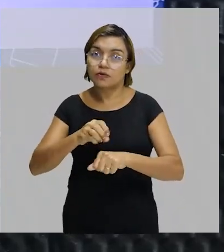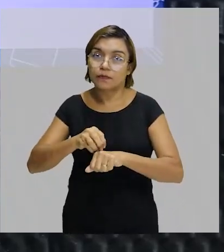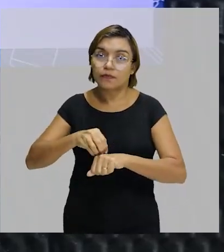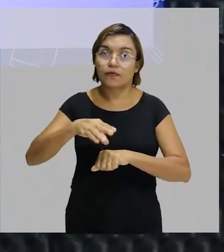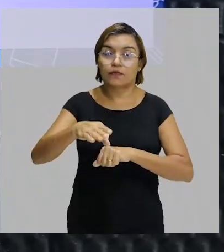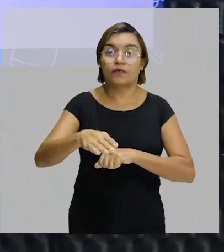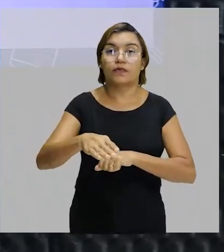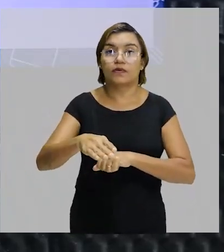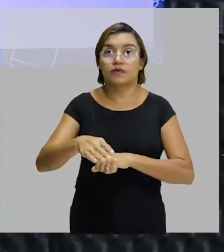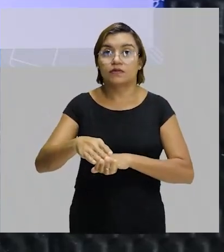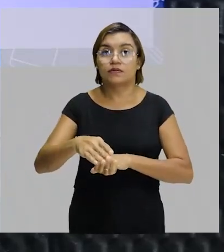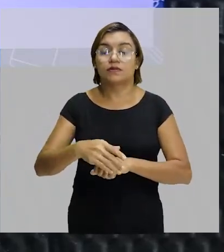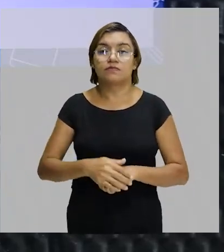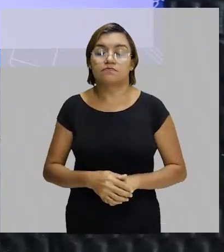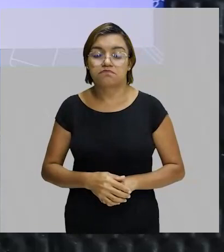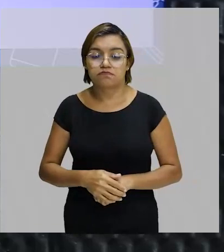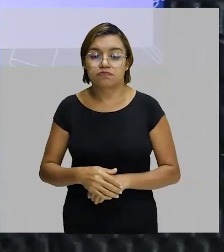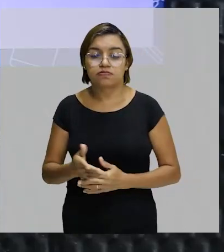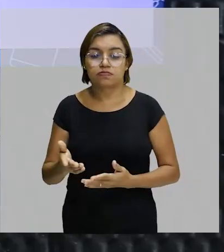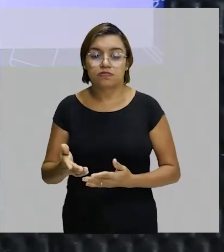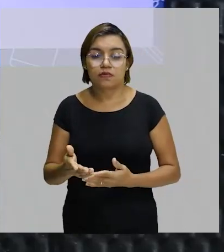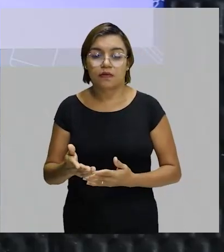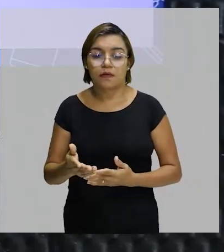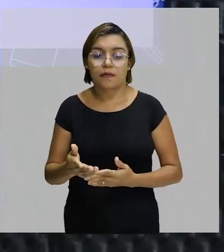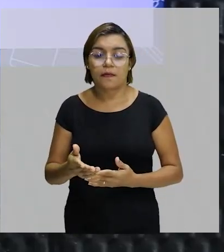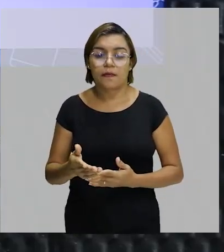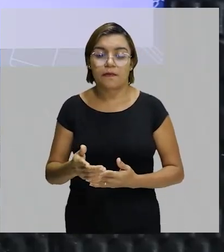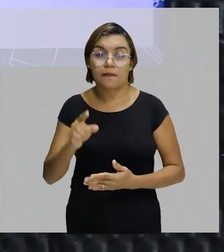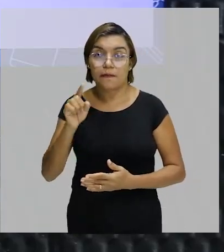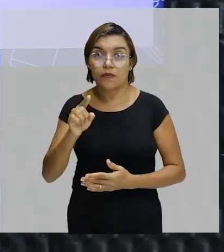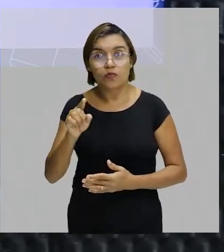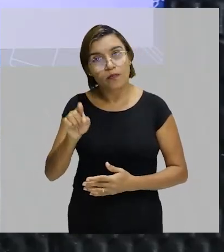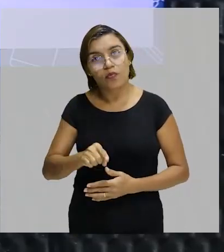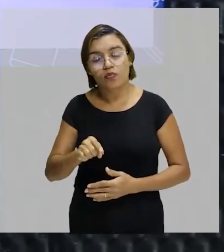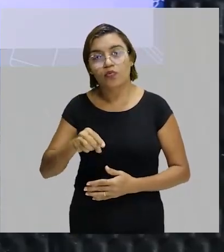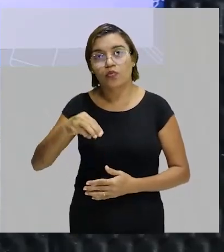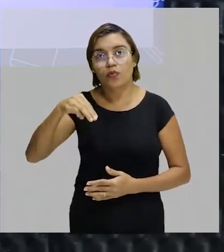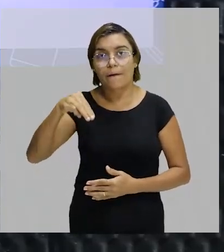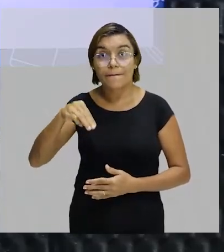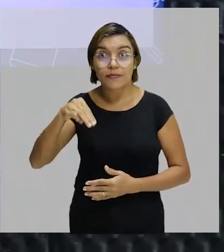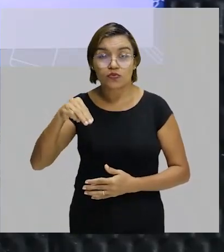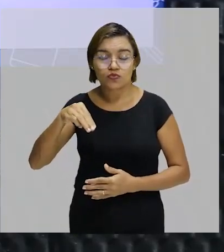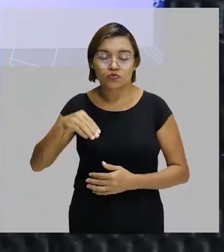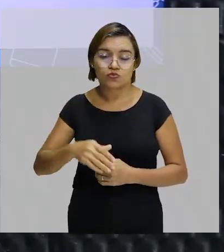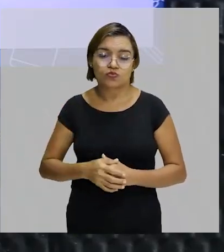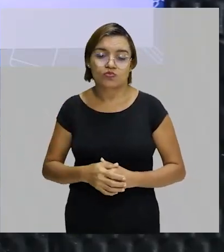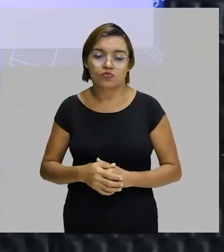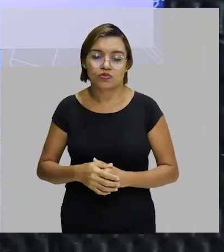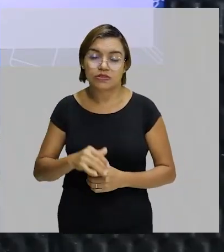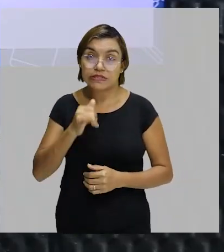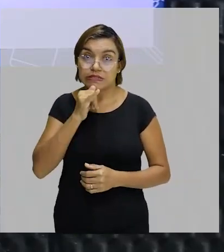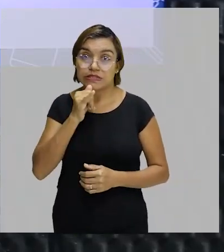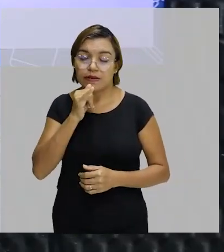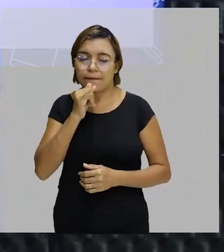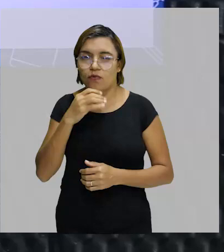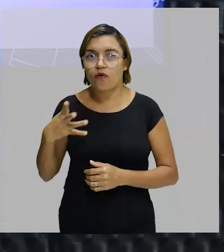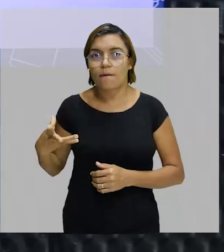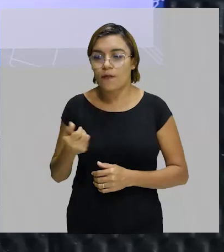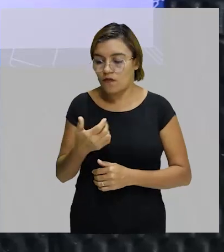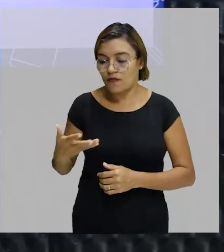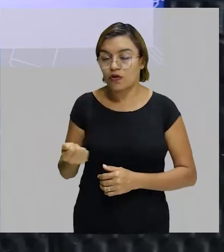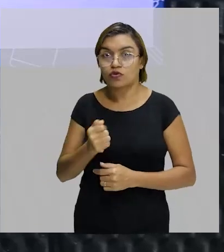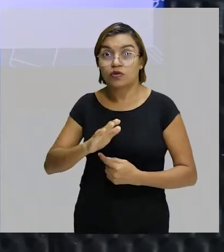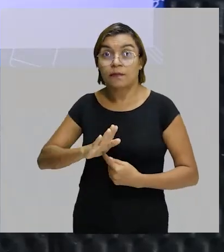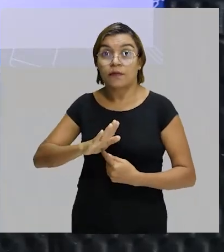ou perdidos por minuto, certo? Então, é uma forma de expressarmos a velocidade